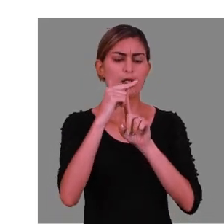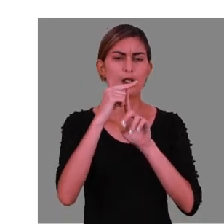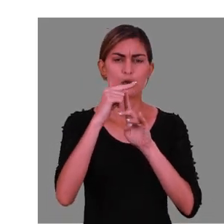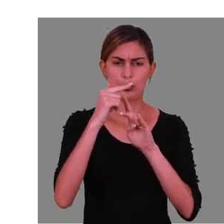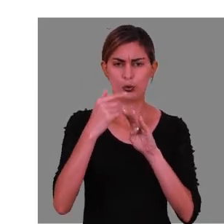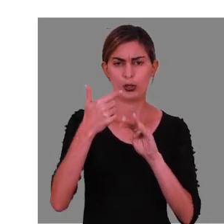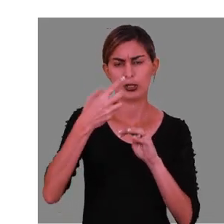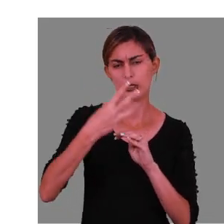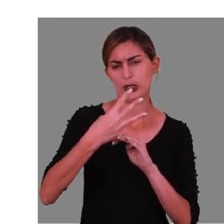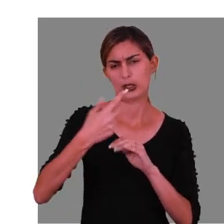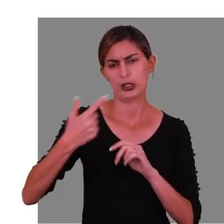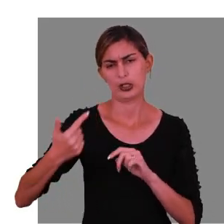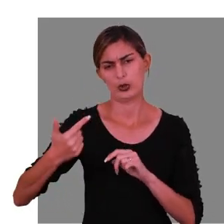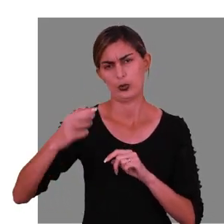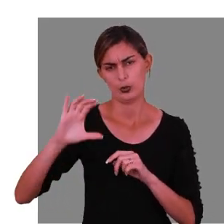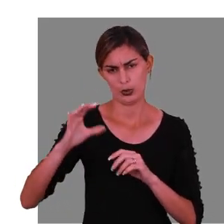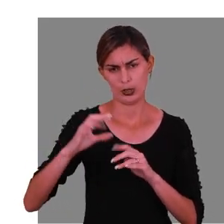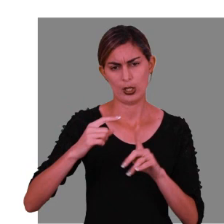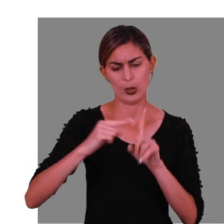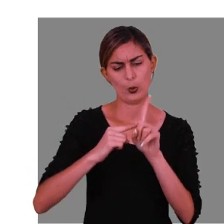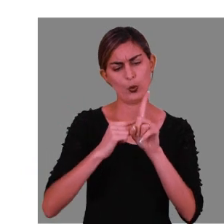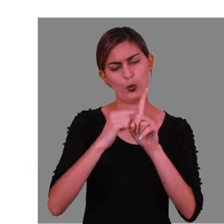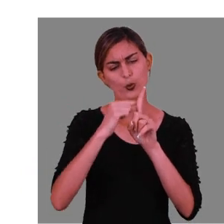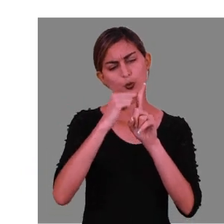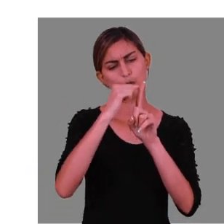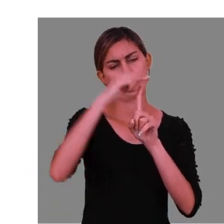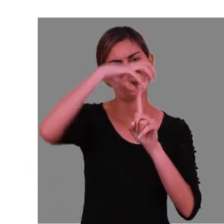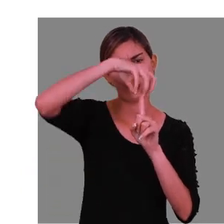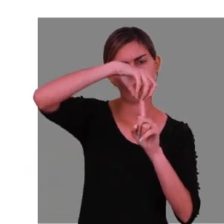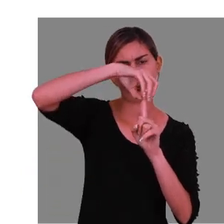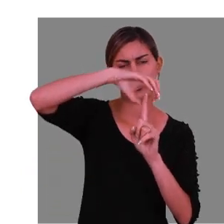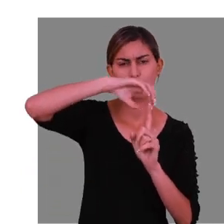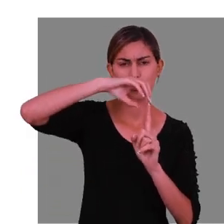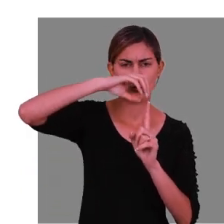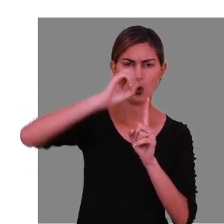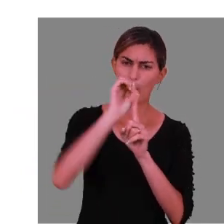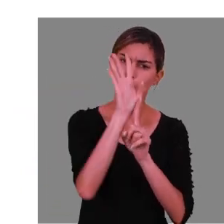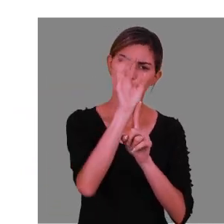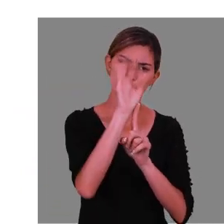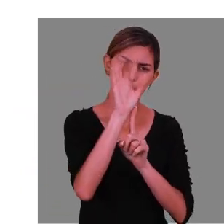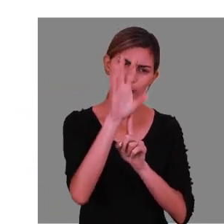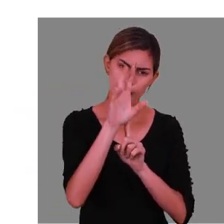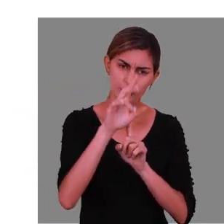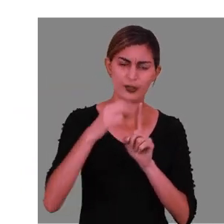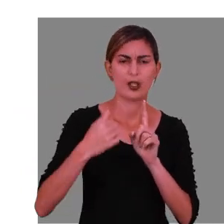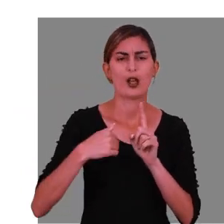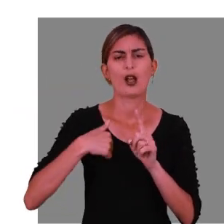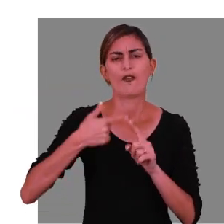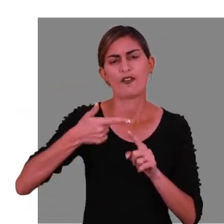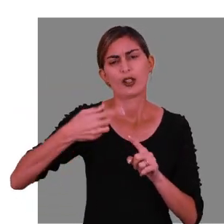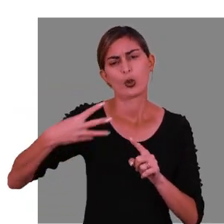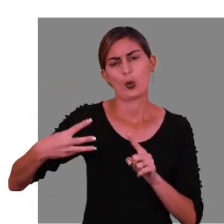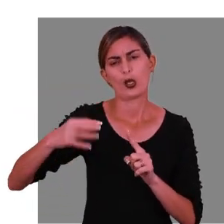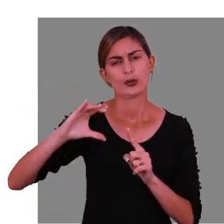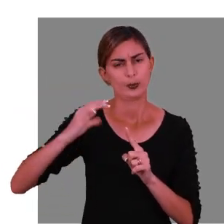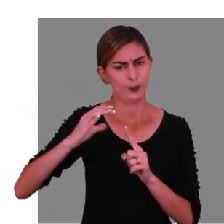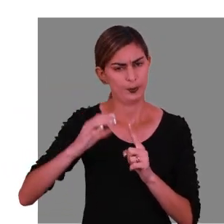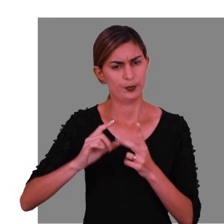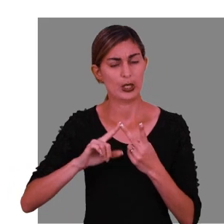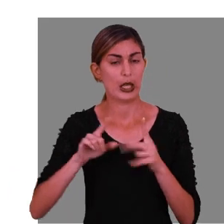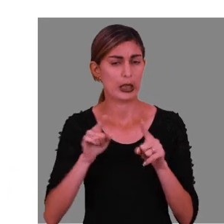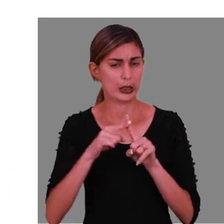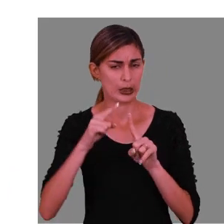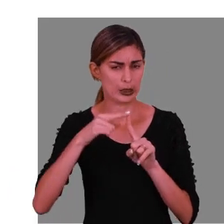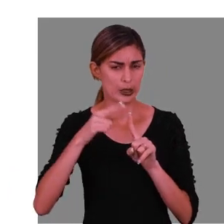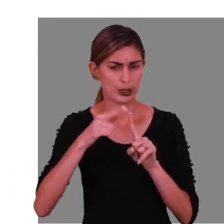foi de 31 graus Celsius e a temperatura de bulbo natural foi de 24 graus Celsius.